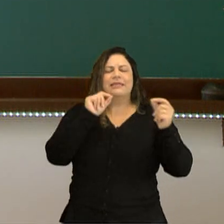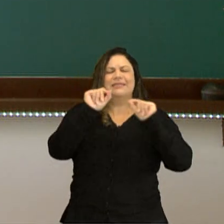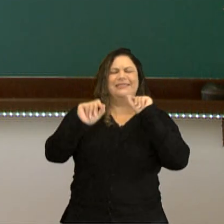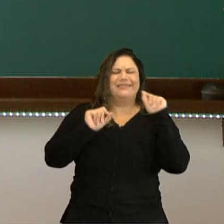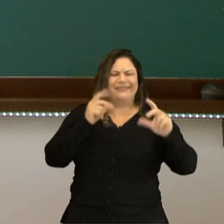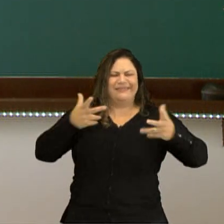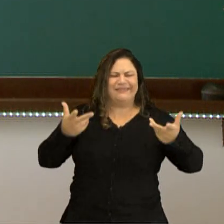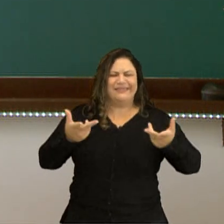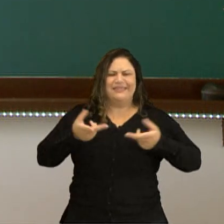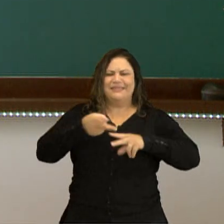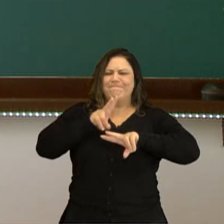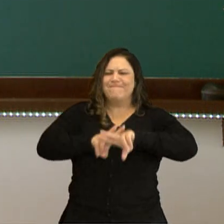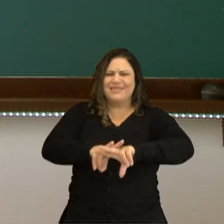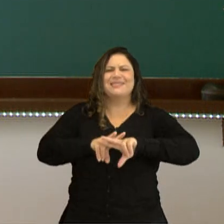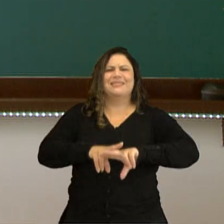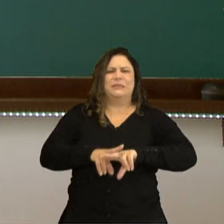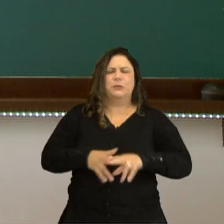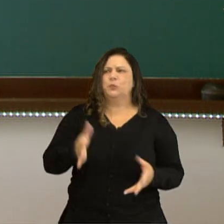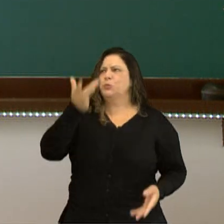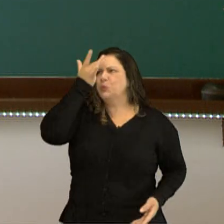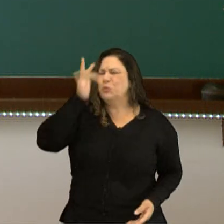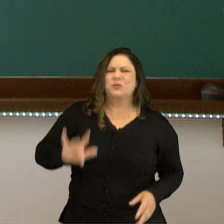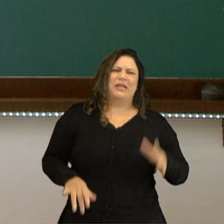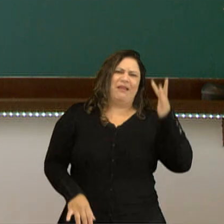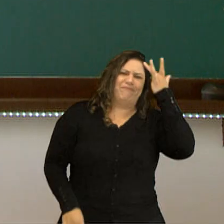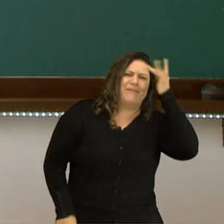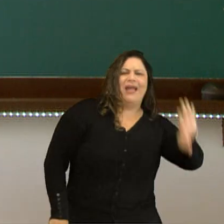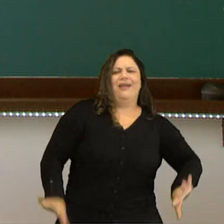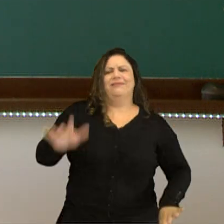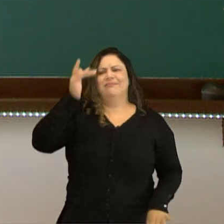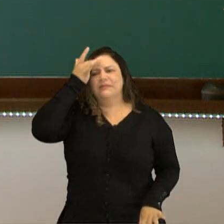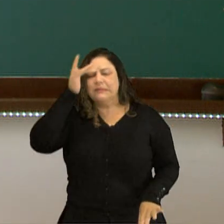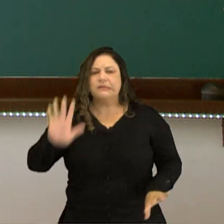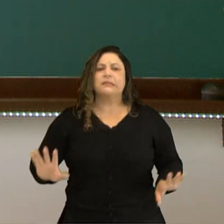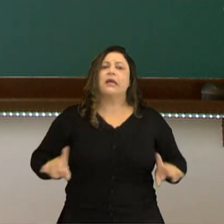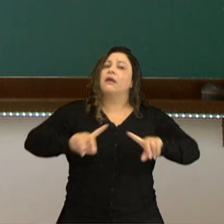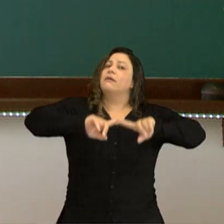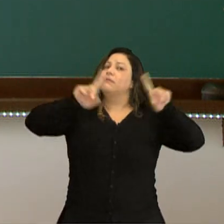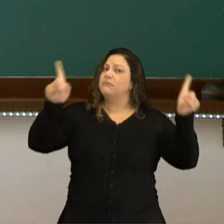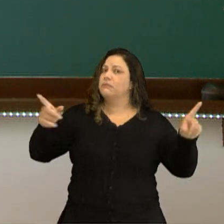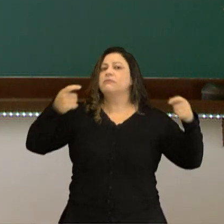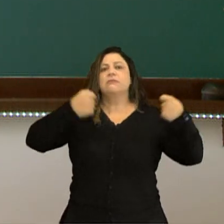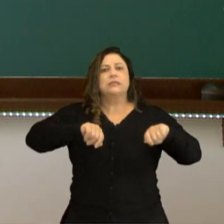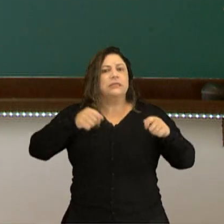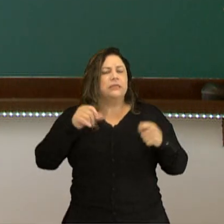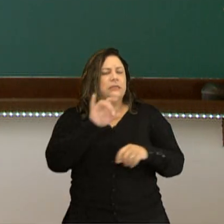ao técnico, ao eu não sei como fazer, mas às vezes a gente só precisa